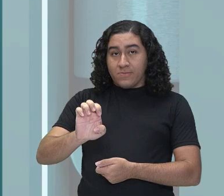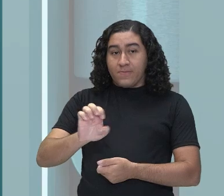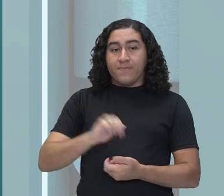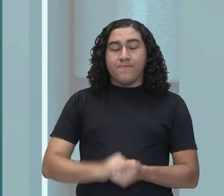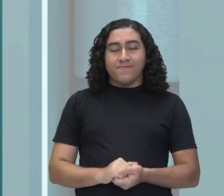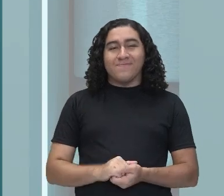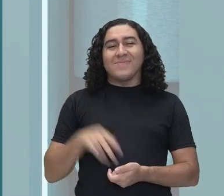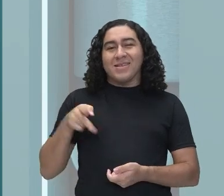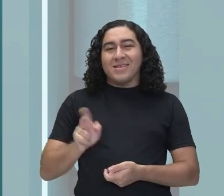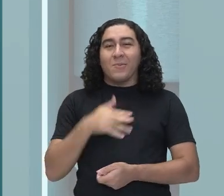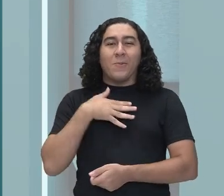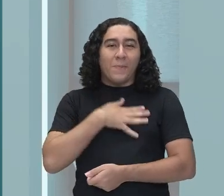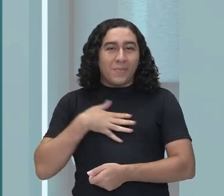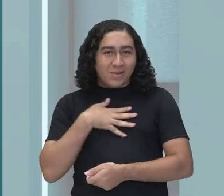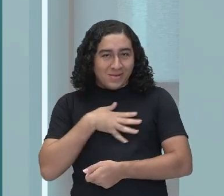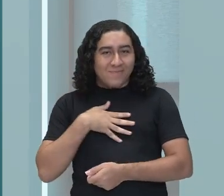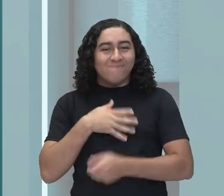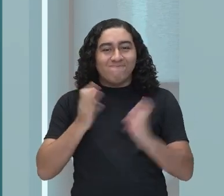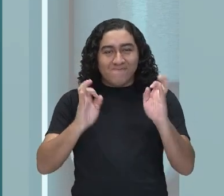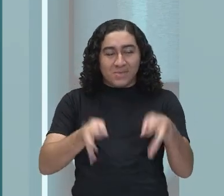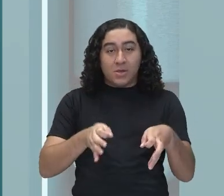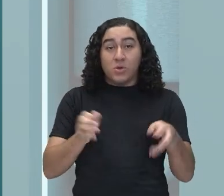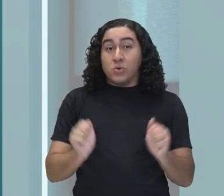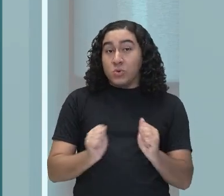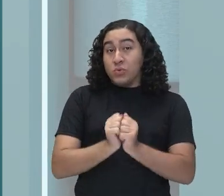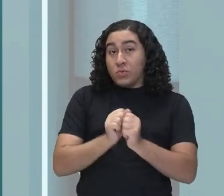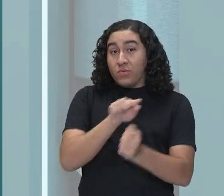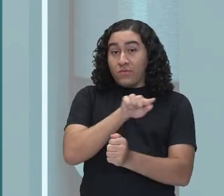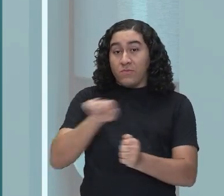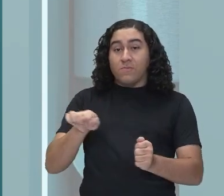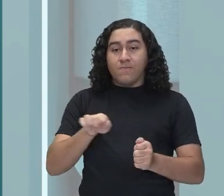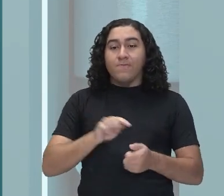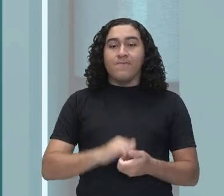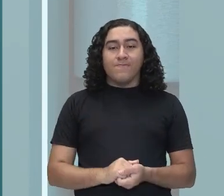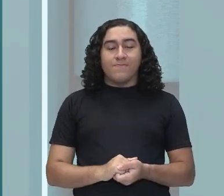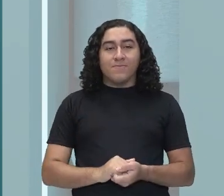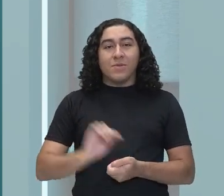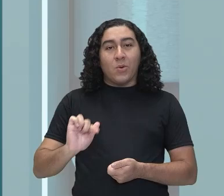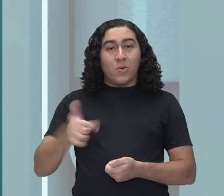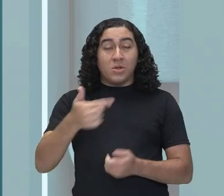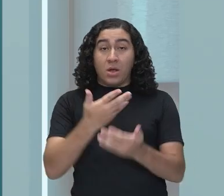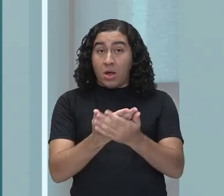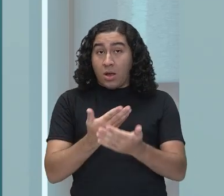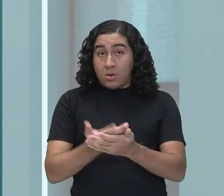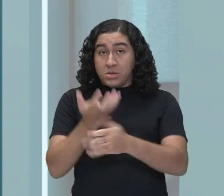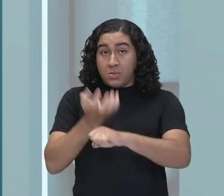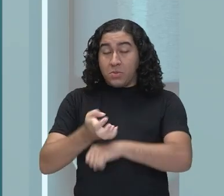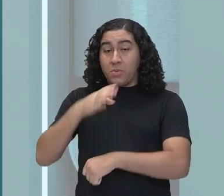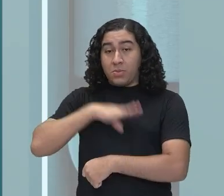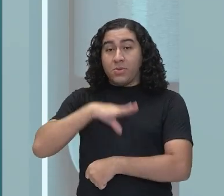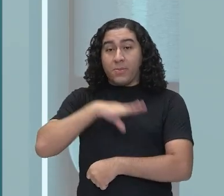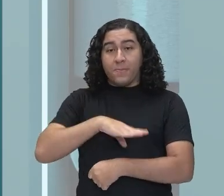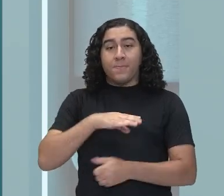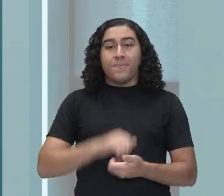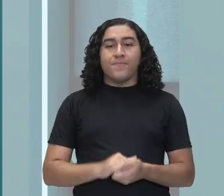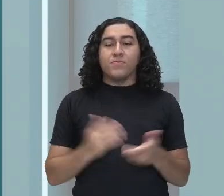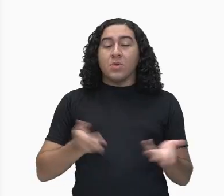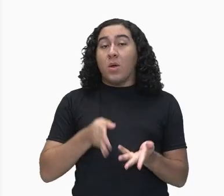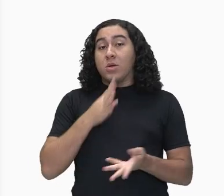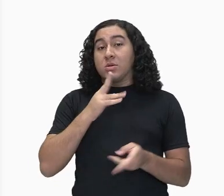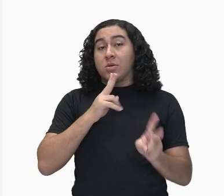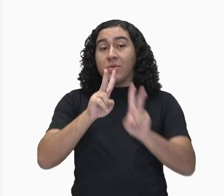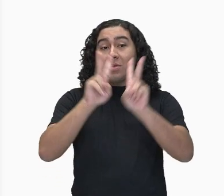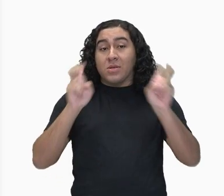e é sempre um prazer enorme estar aqui com vocês para mais uma aula de língua portuguesa. Vamos conhecer o objeto